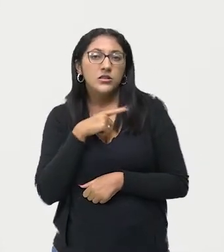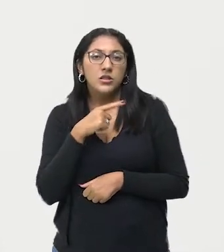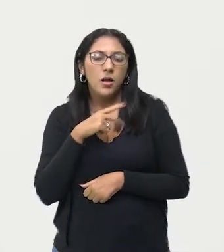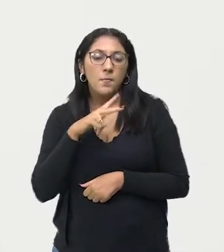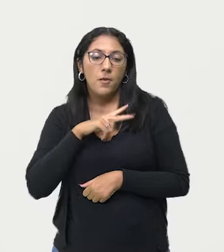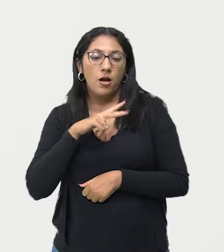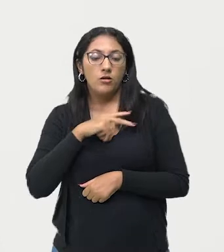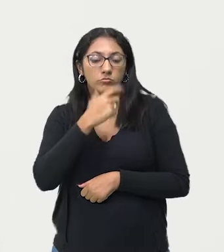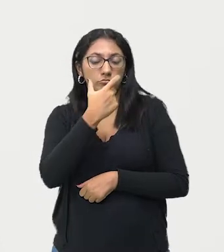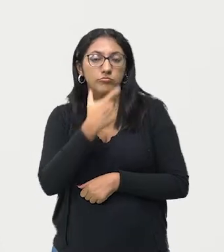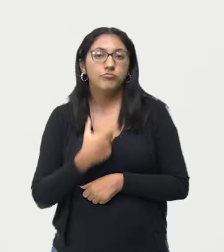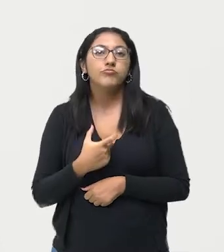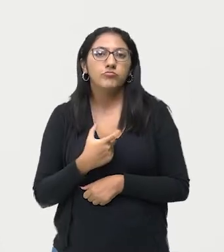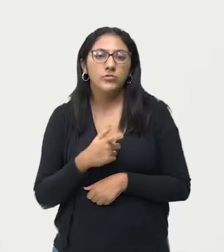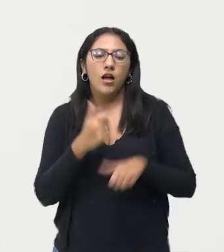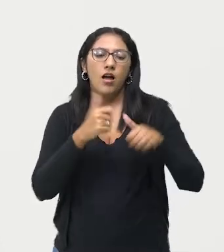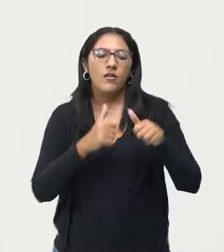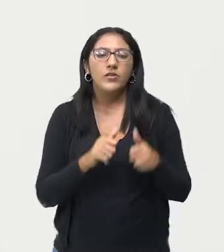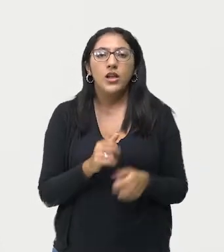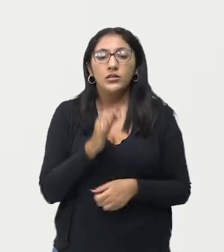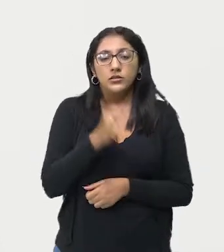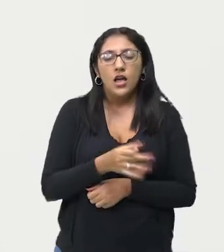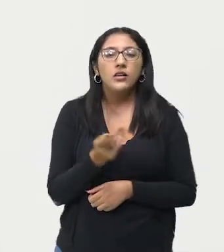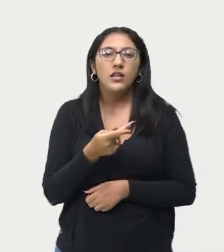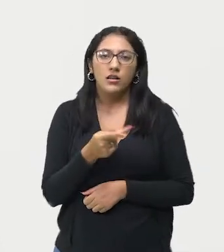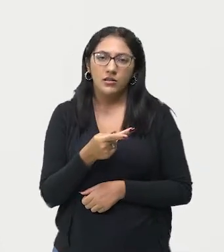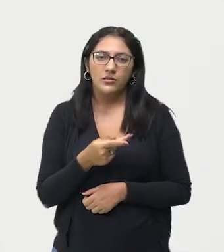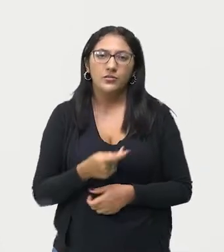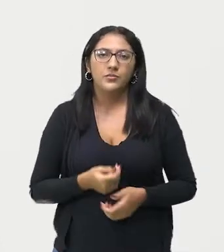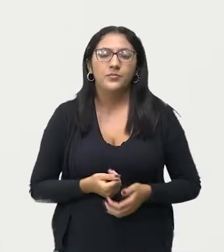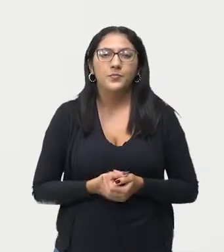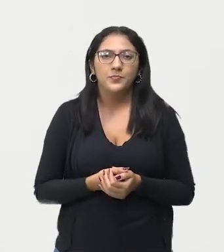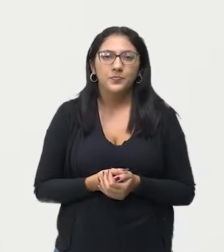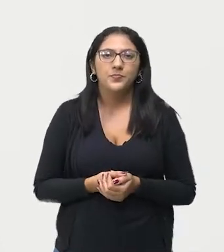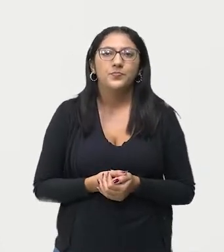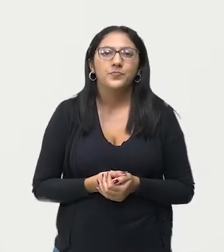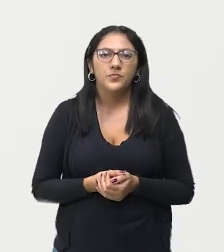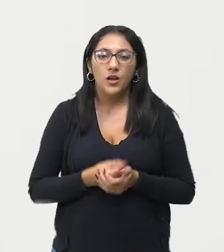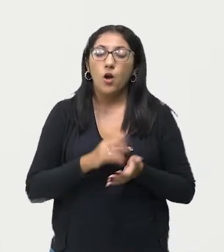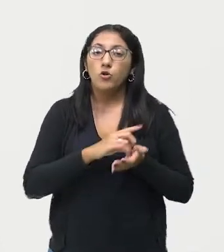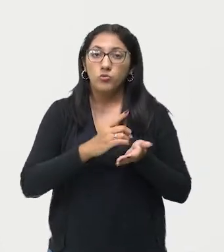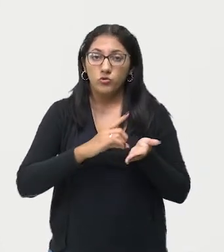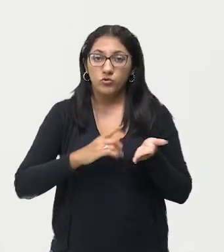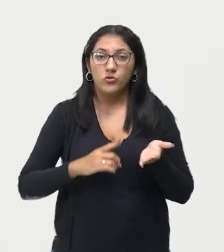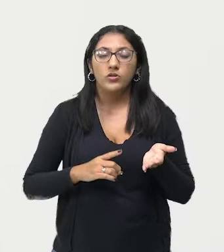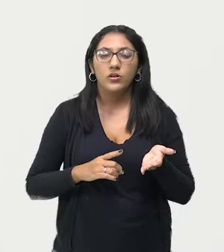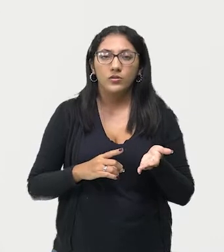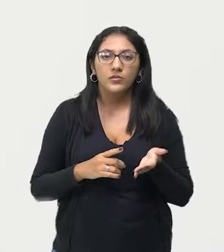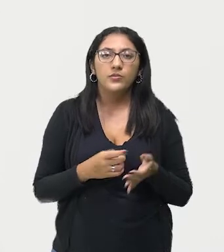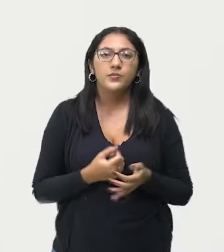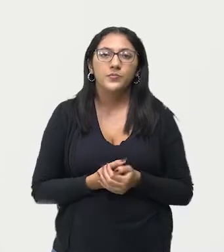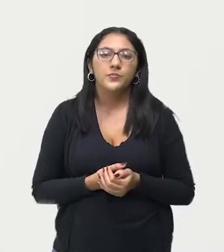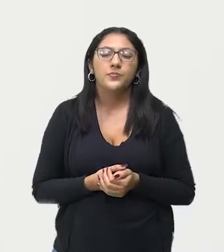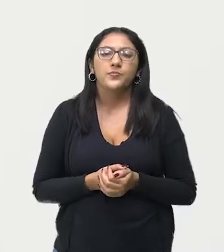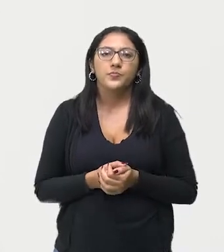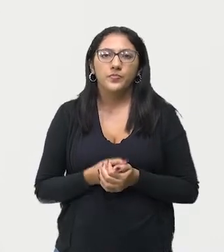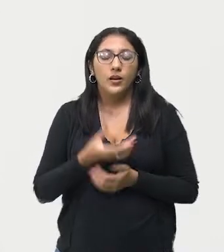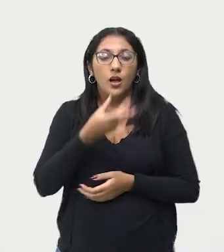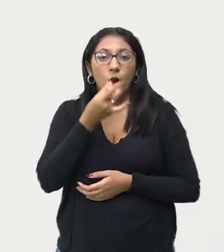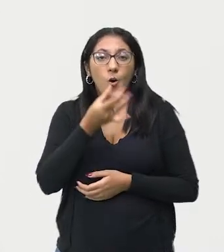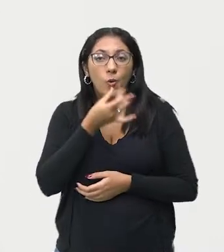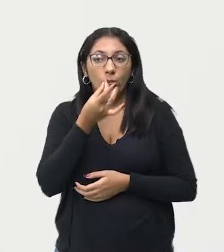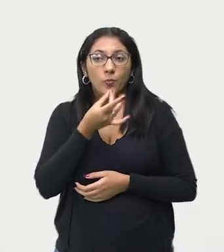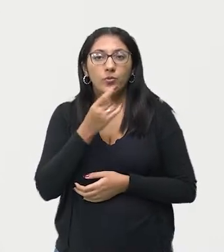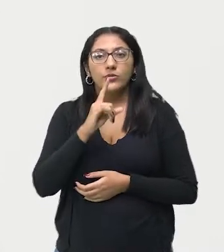os fatos efetivamente ocorridos. Segundo o dicionário, a opinião vai